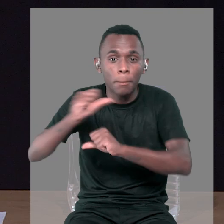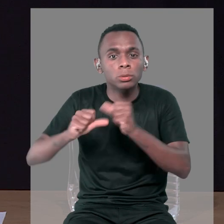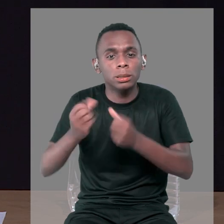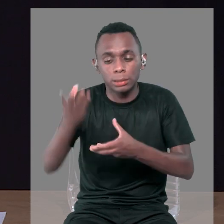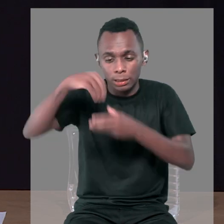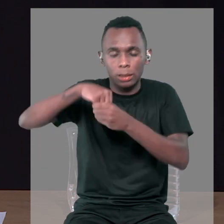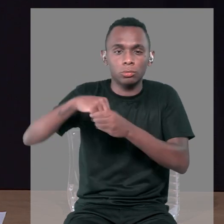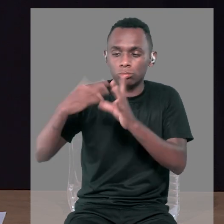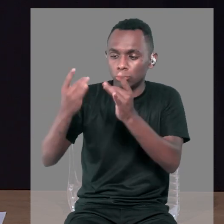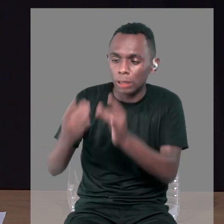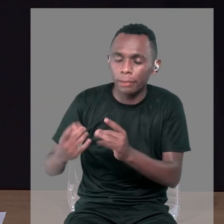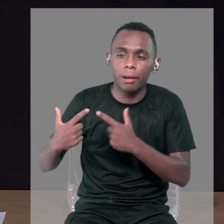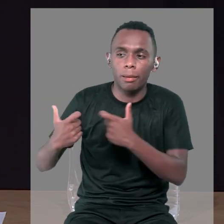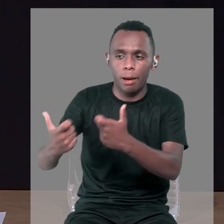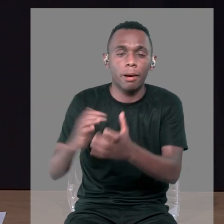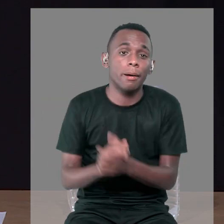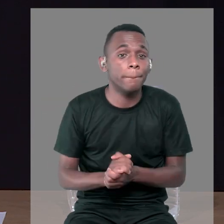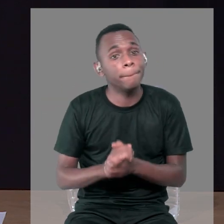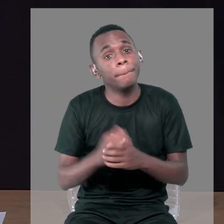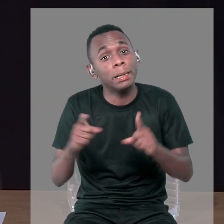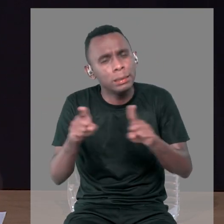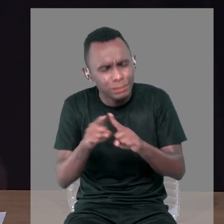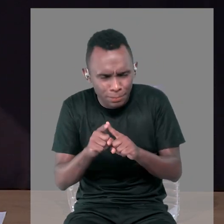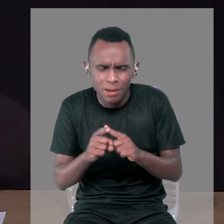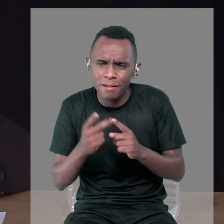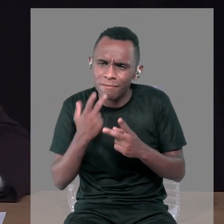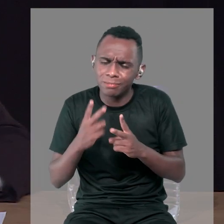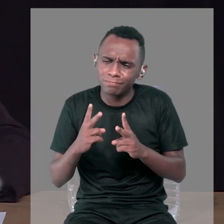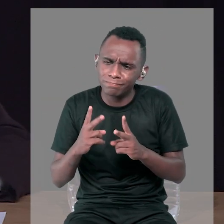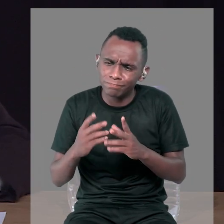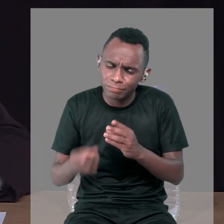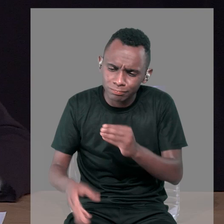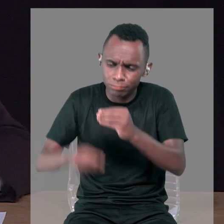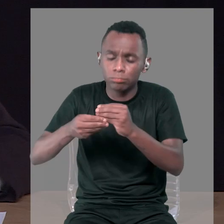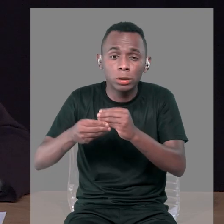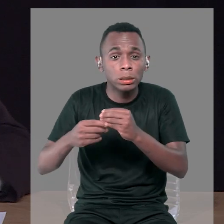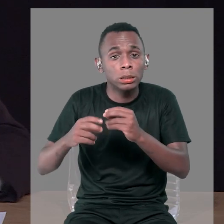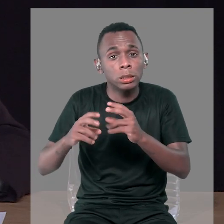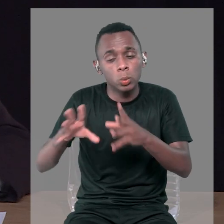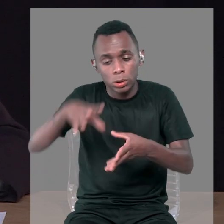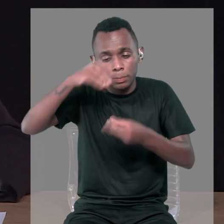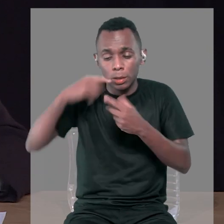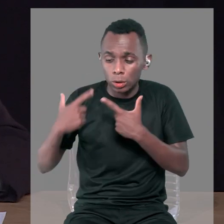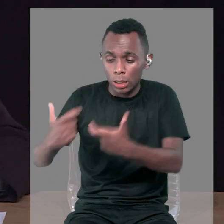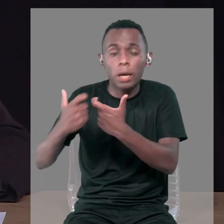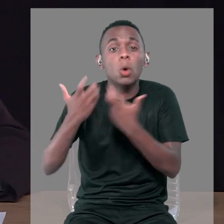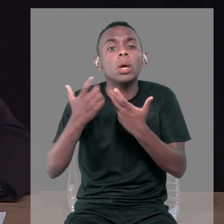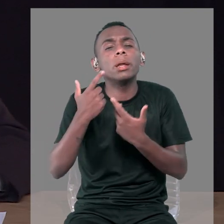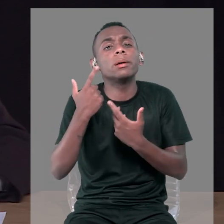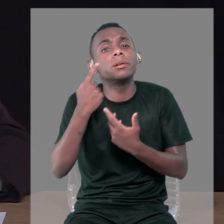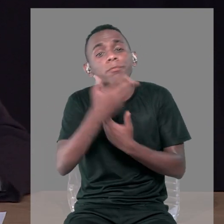da guerra. E para reforçar um pouco esse tema do espírito da guerra, eu só queria lembrar para você de que lugar eu